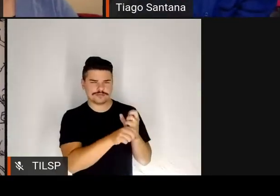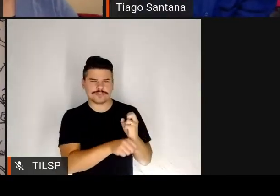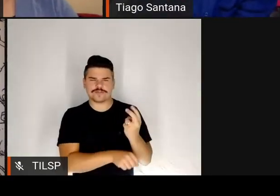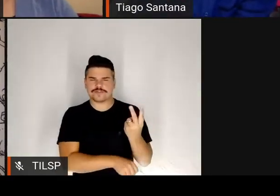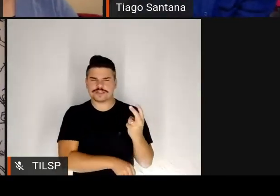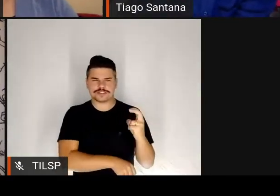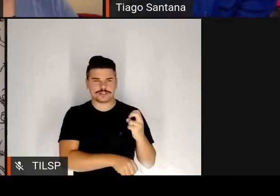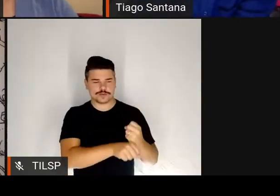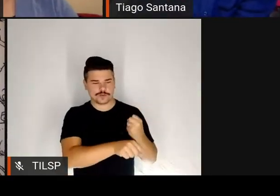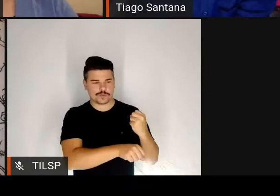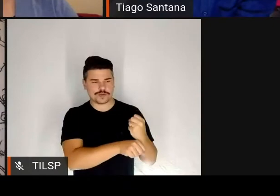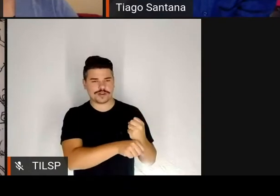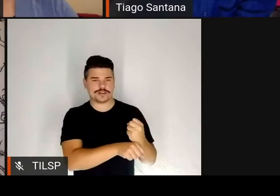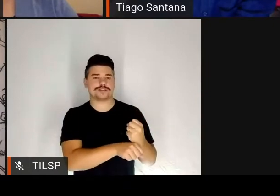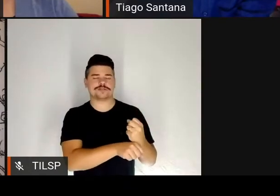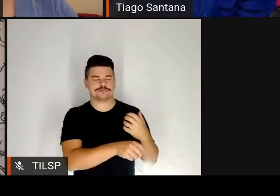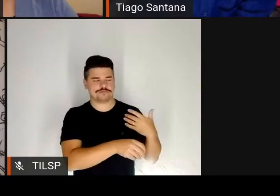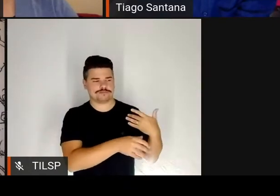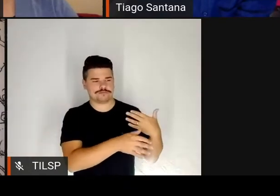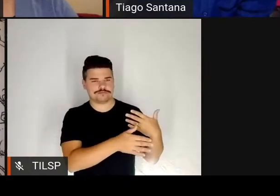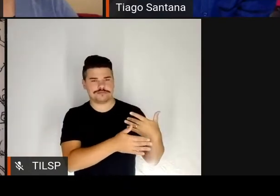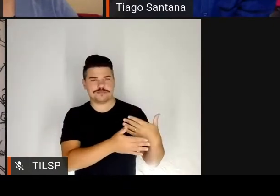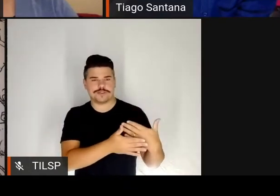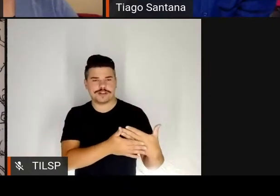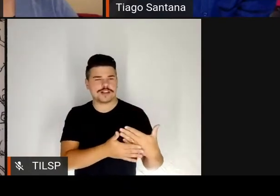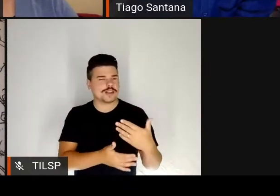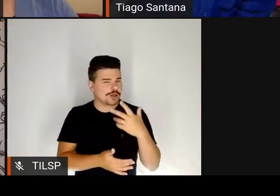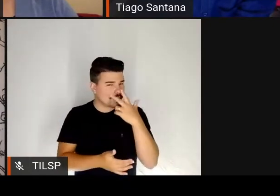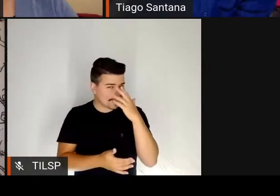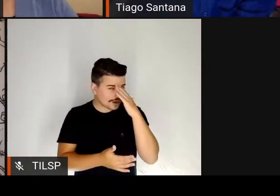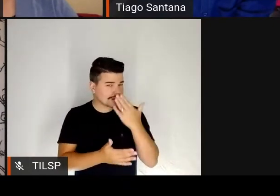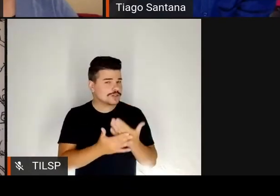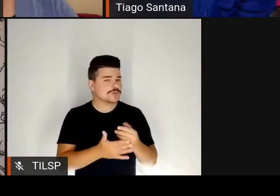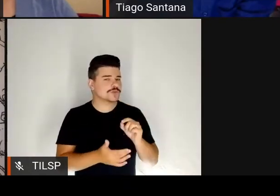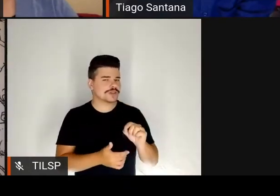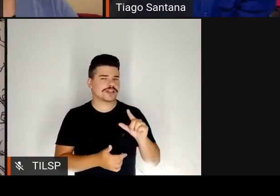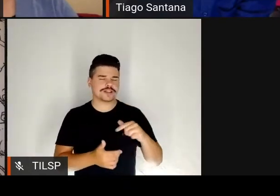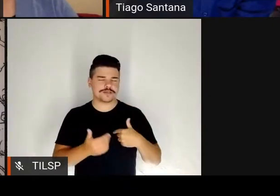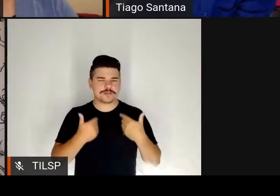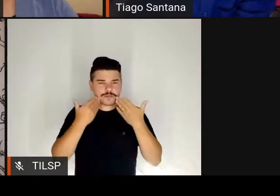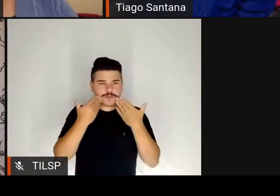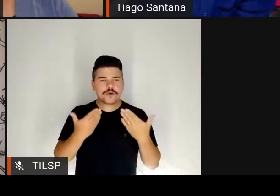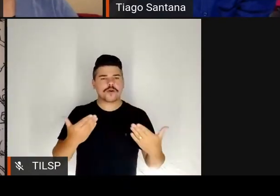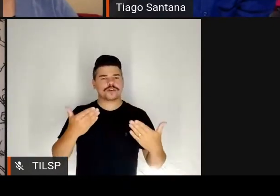de idade, eu acho que ele traz aí uma contribuição